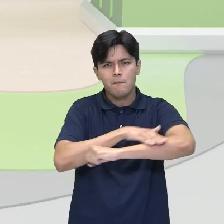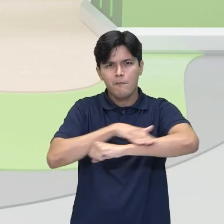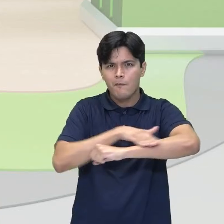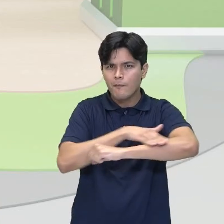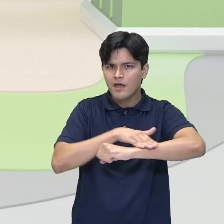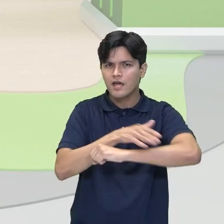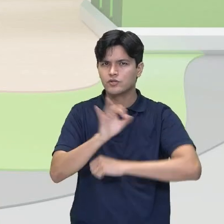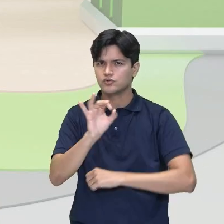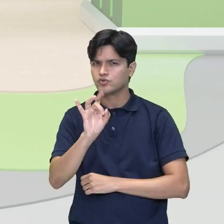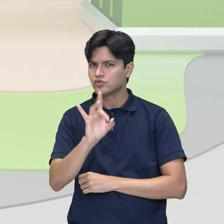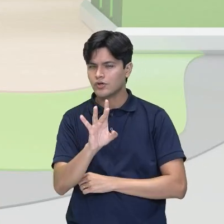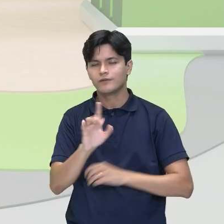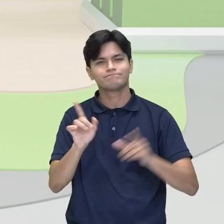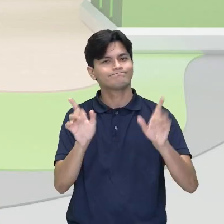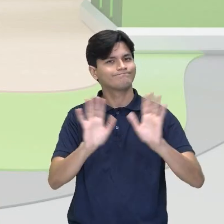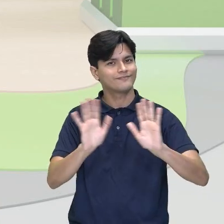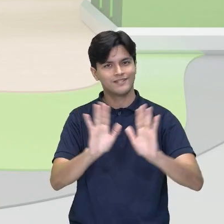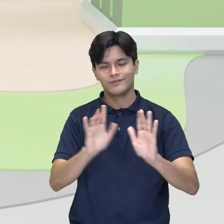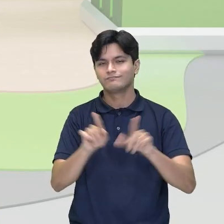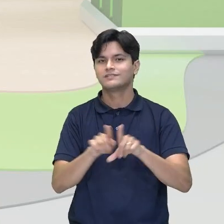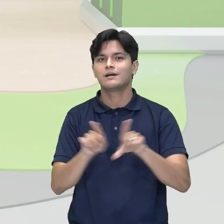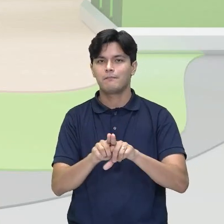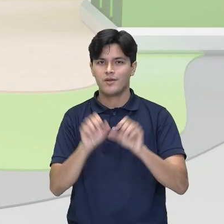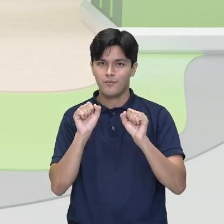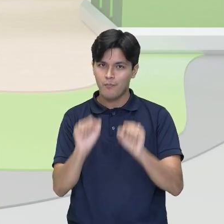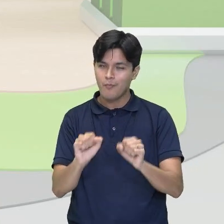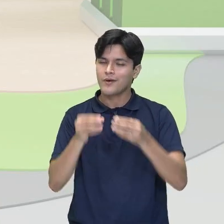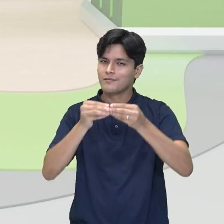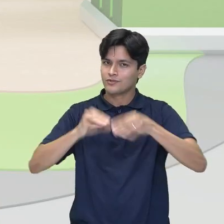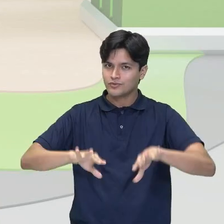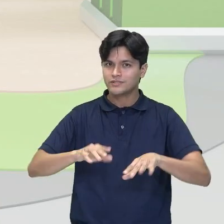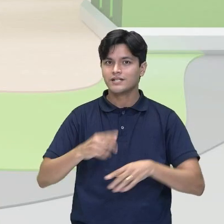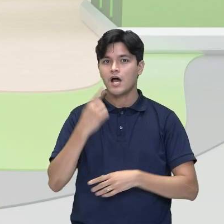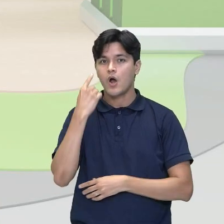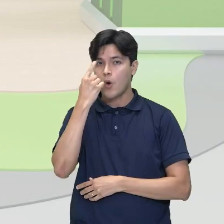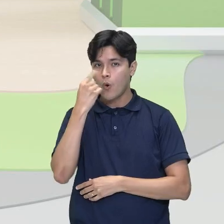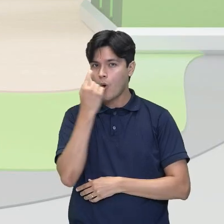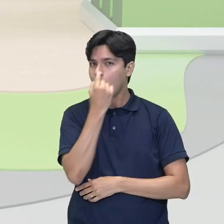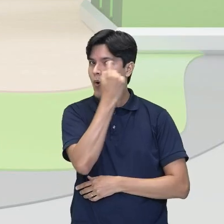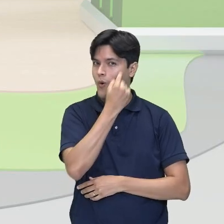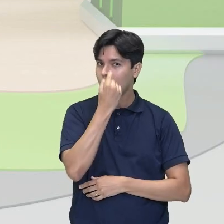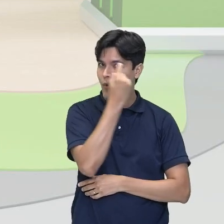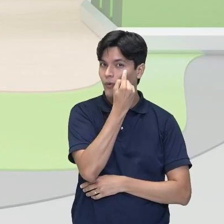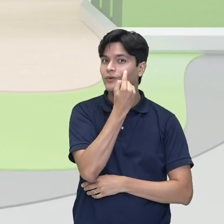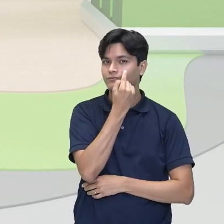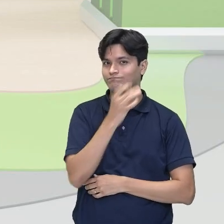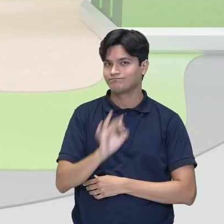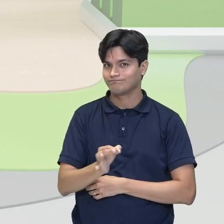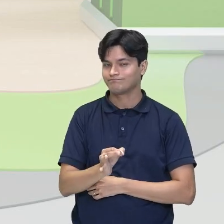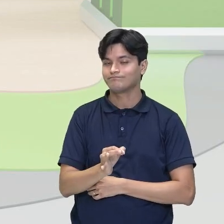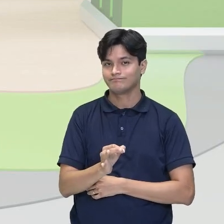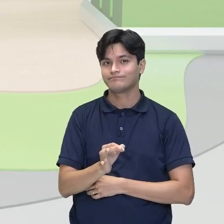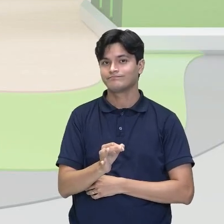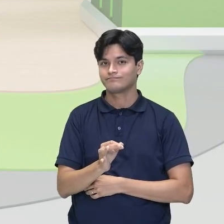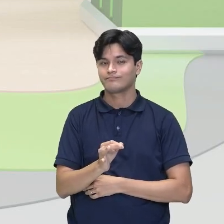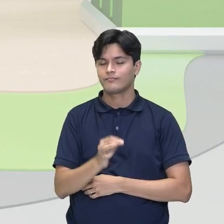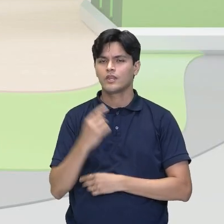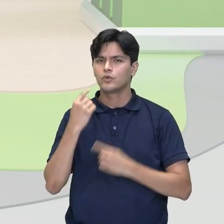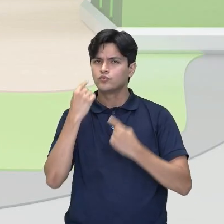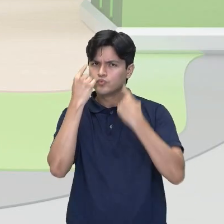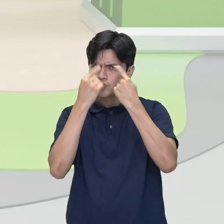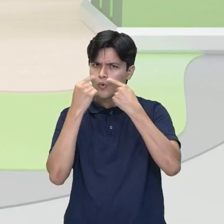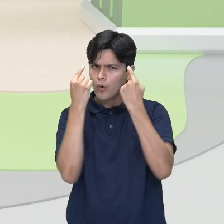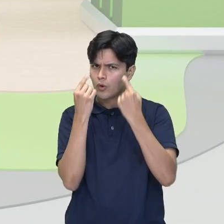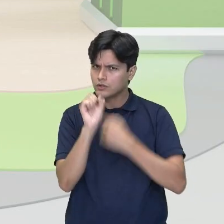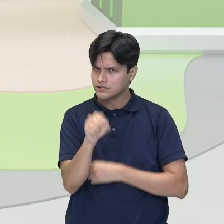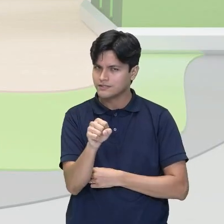Então, essa radiação, ela pode lesionar também os nossos olhos. Os nossos olhos,